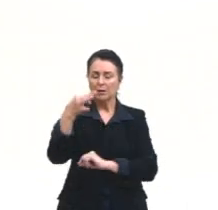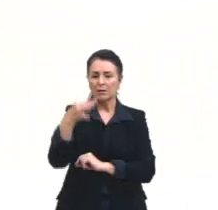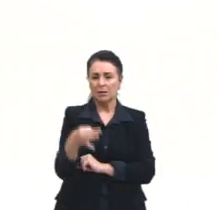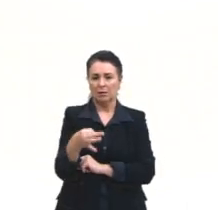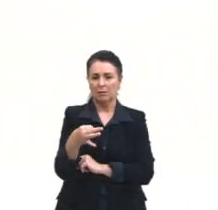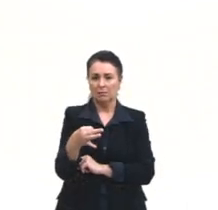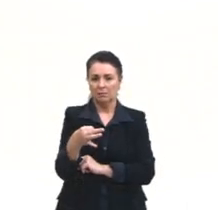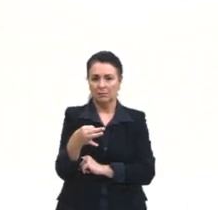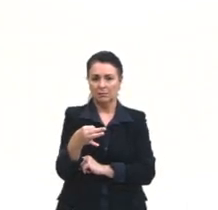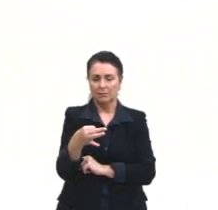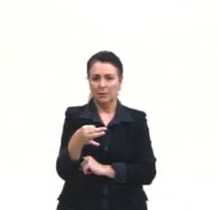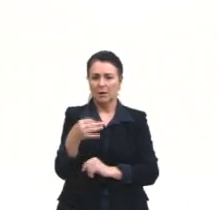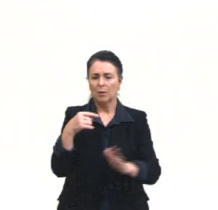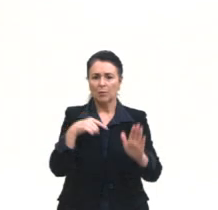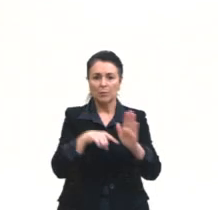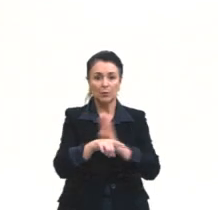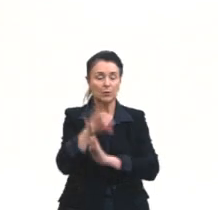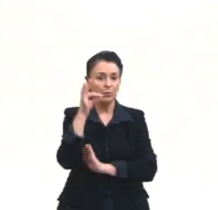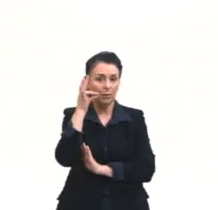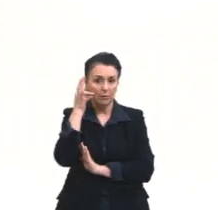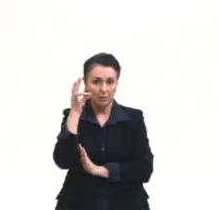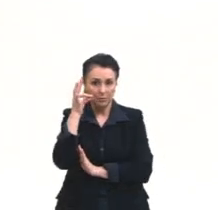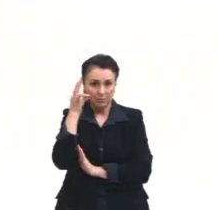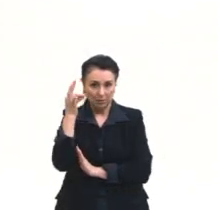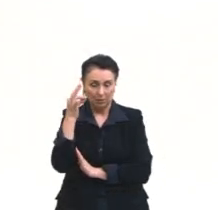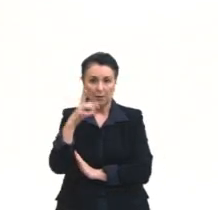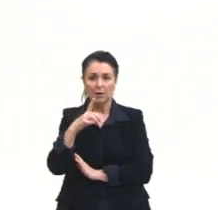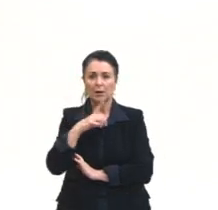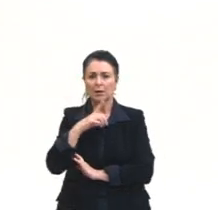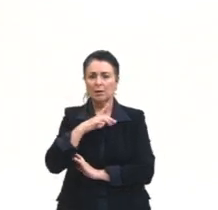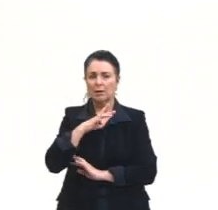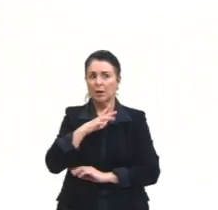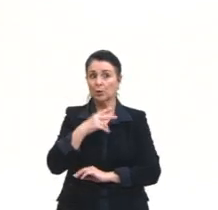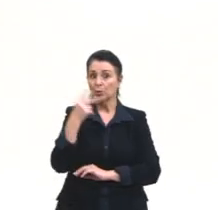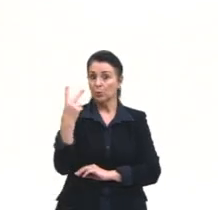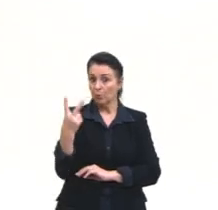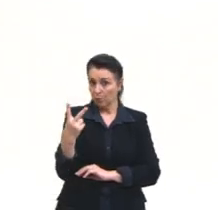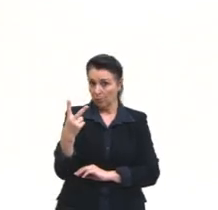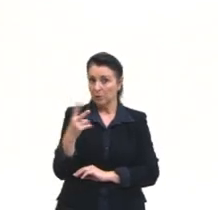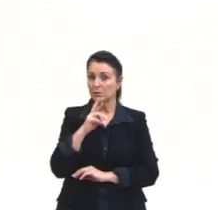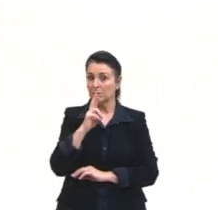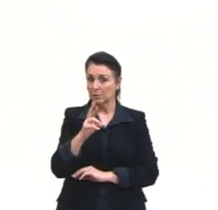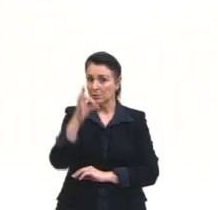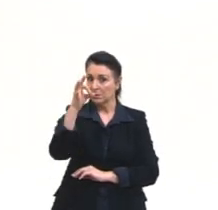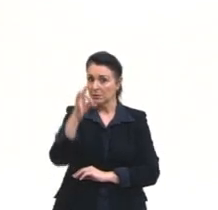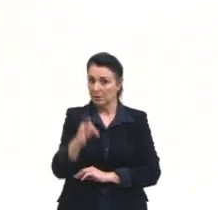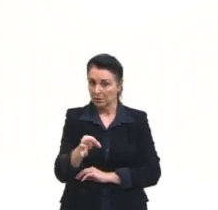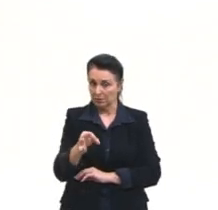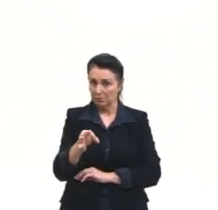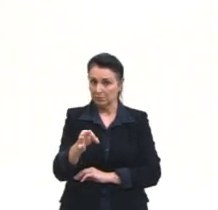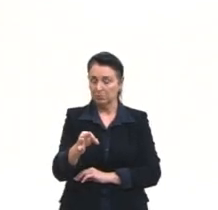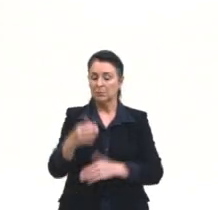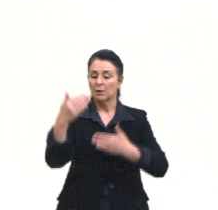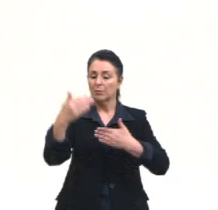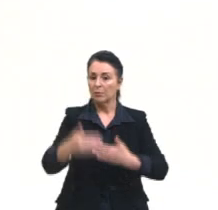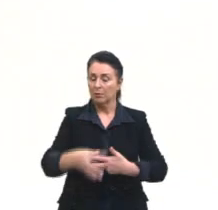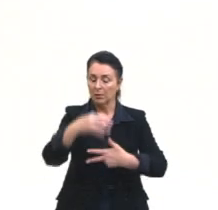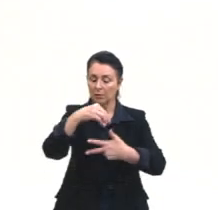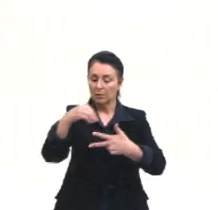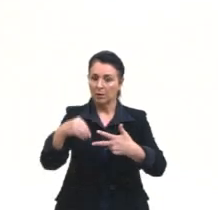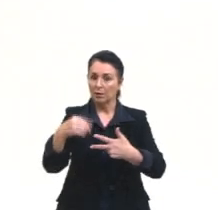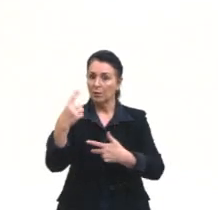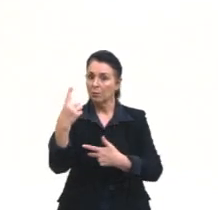Então essa aqui é uma questão de vestibular tem mais de uma questão correta tá gente a prova do Enem é uma só